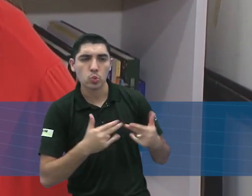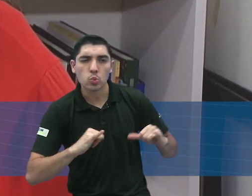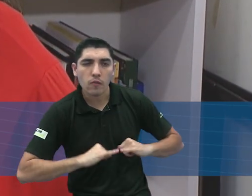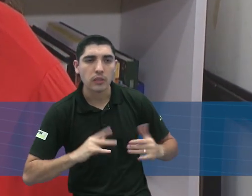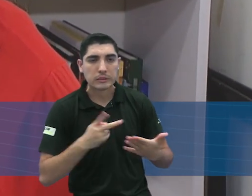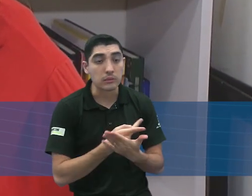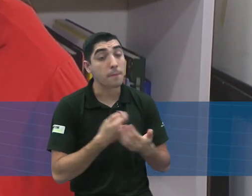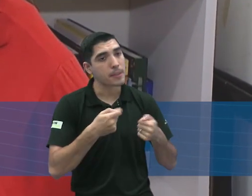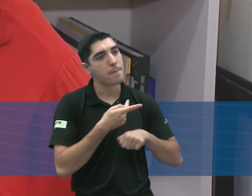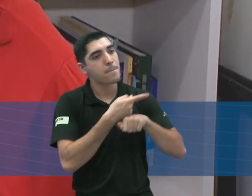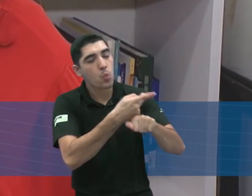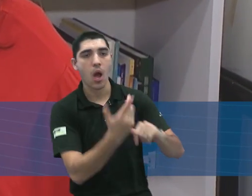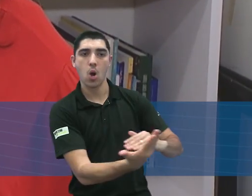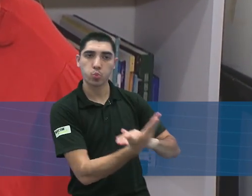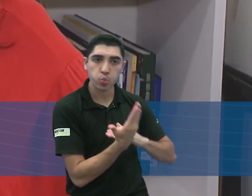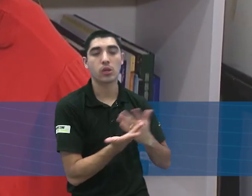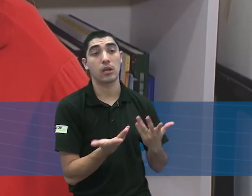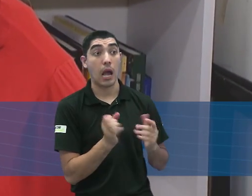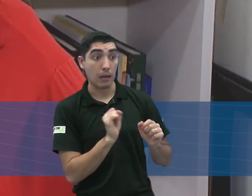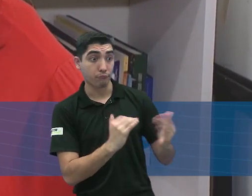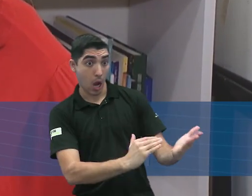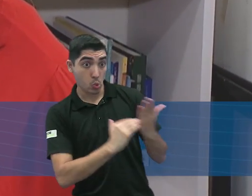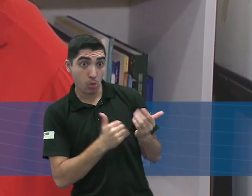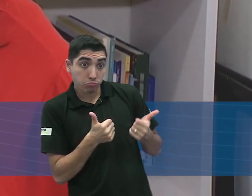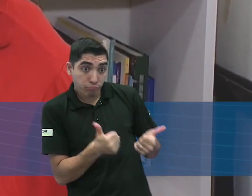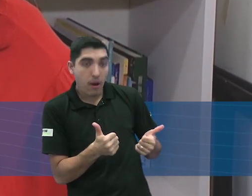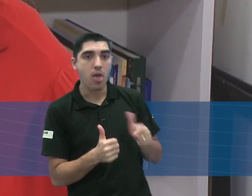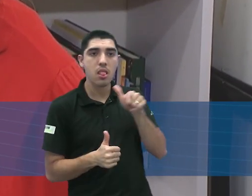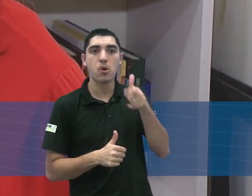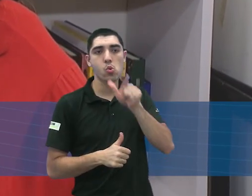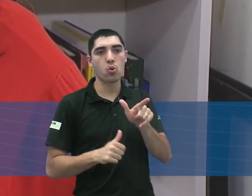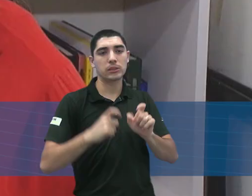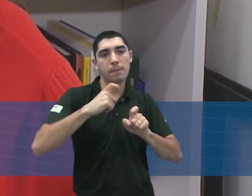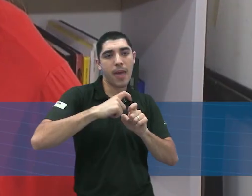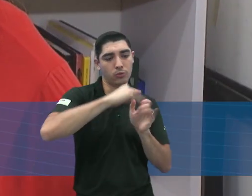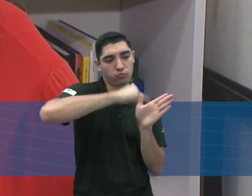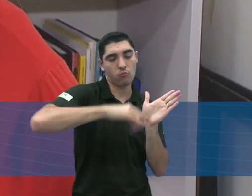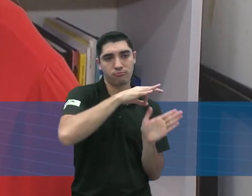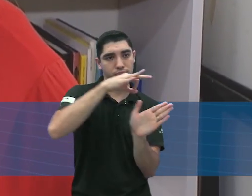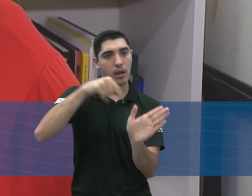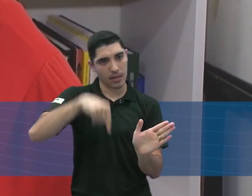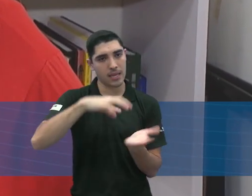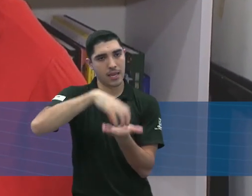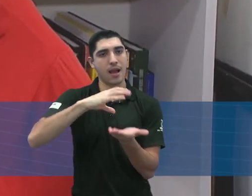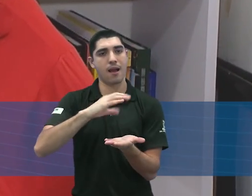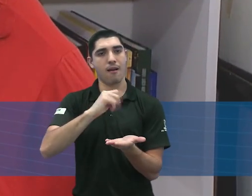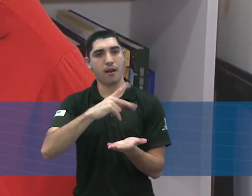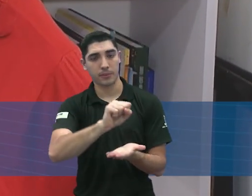com alguém, procurar uma ajuda e aí também, depois dessa ajuda, até conseguir esse encaminhamento para o atendimento aqui no CAPS.